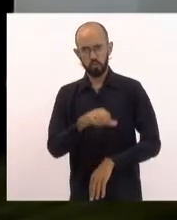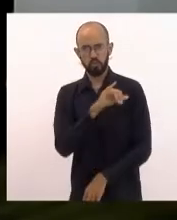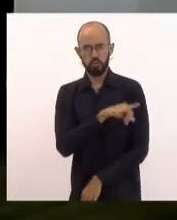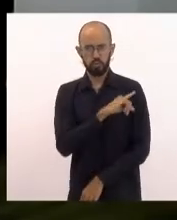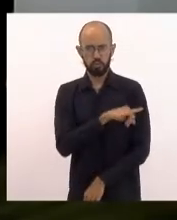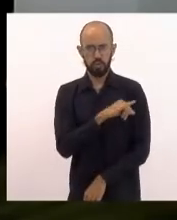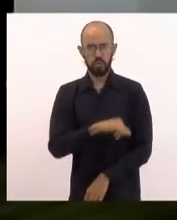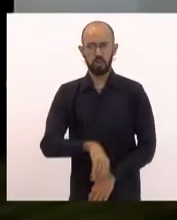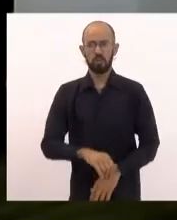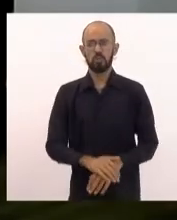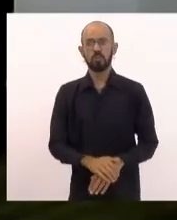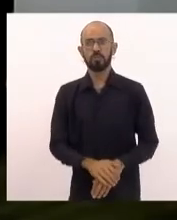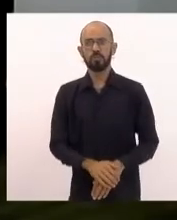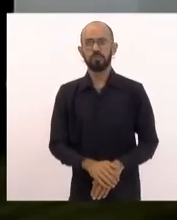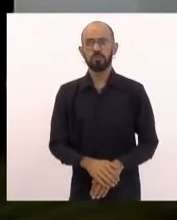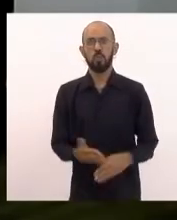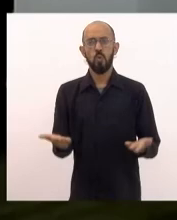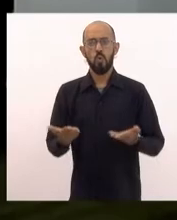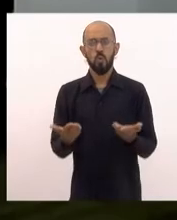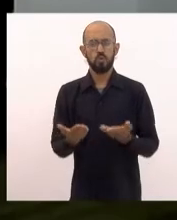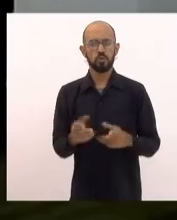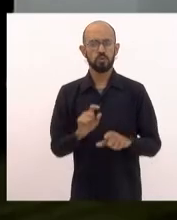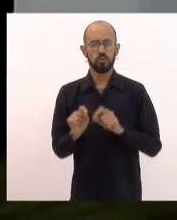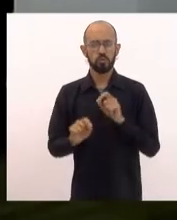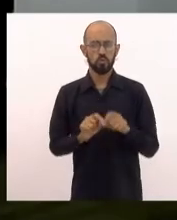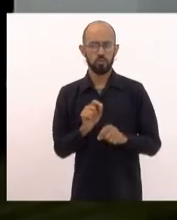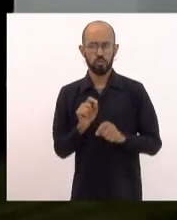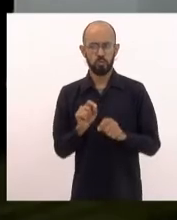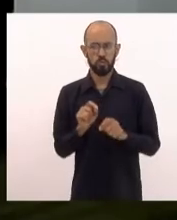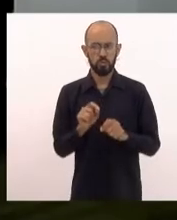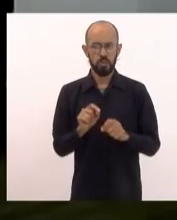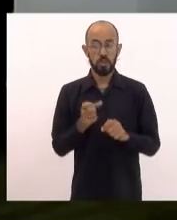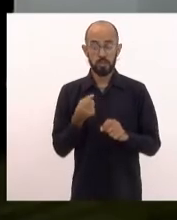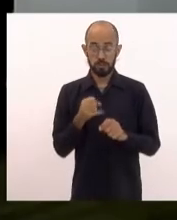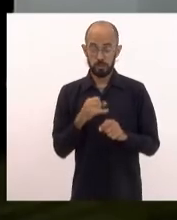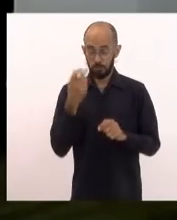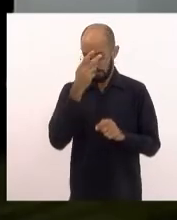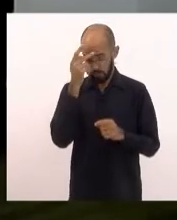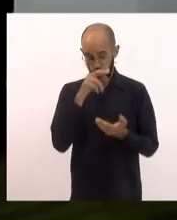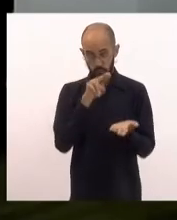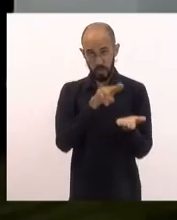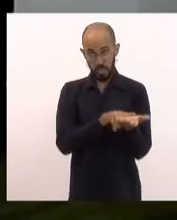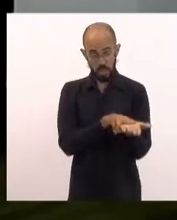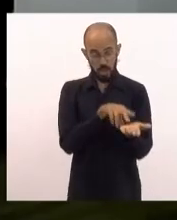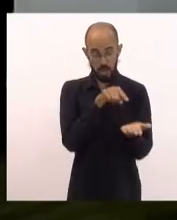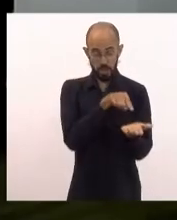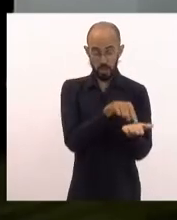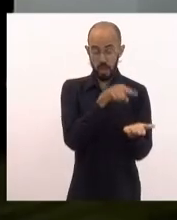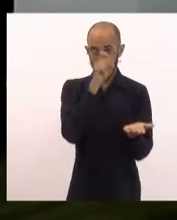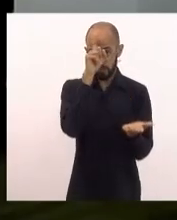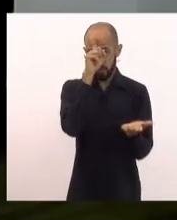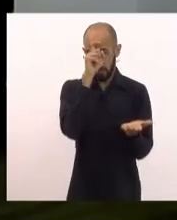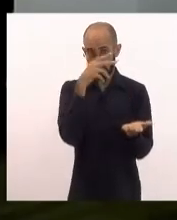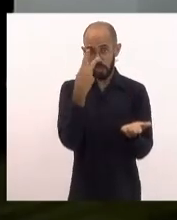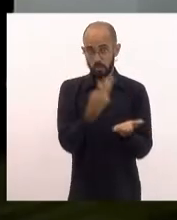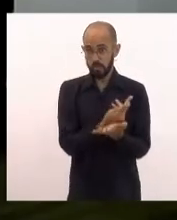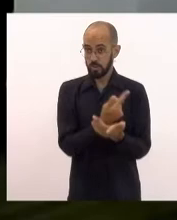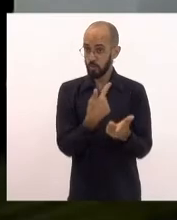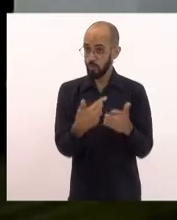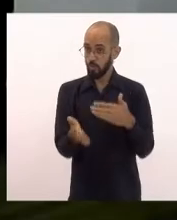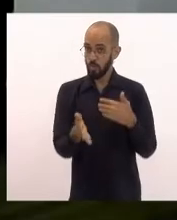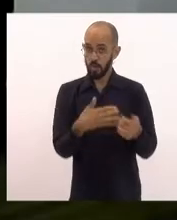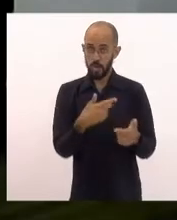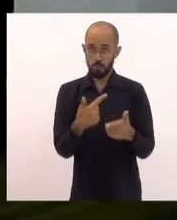Paraíba. Porque hoje um paciente que no Hospital Regional estiver internado e tiver uma intercorrência, ele não pode